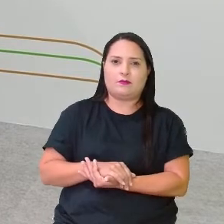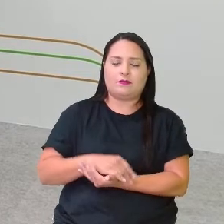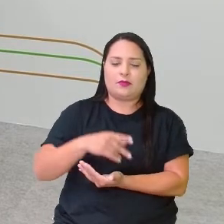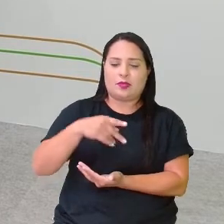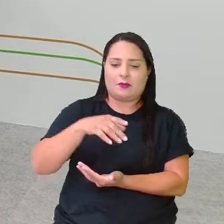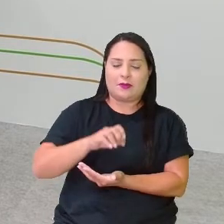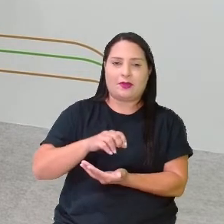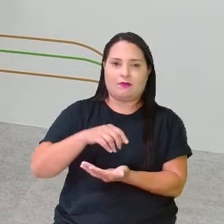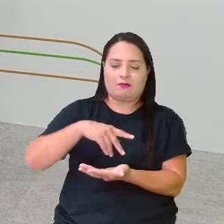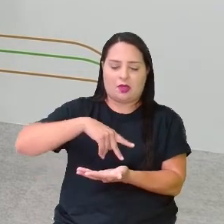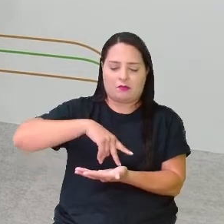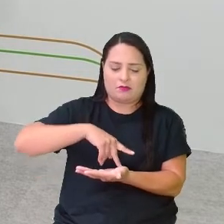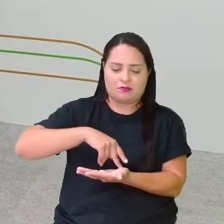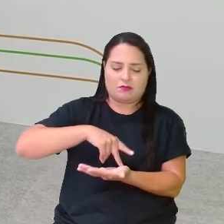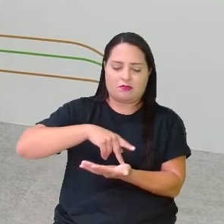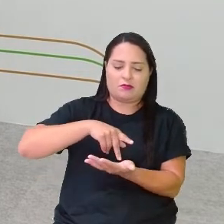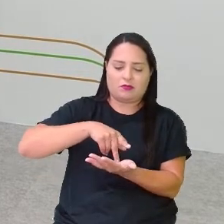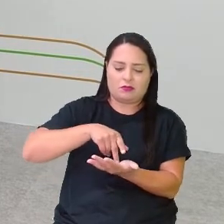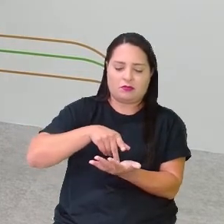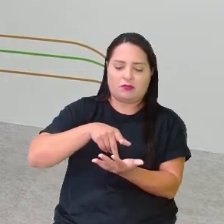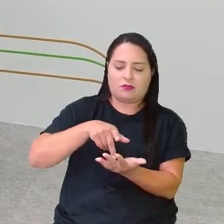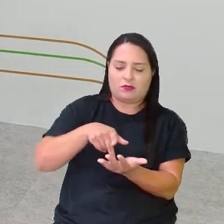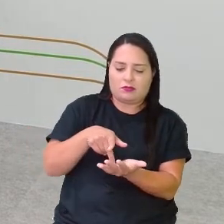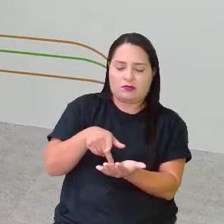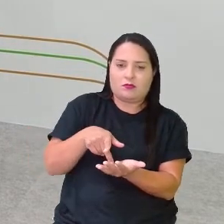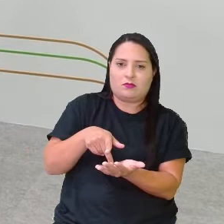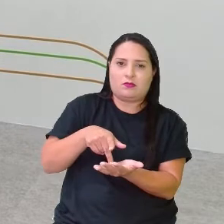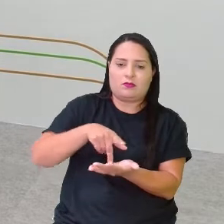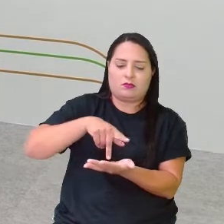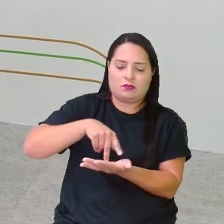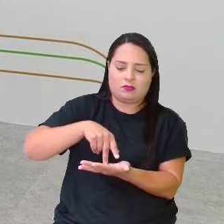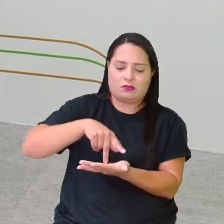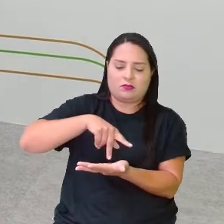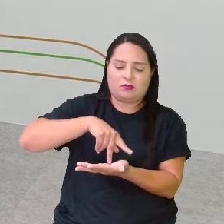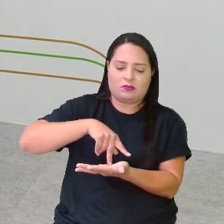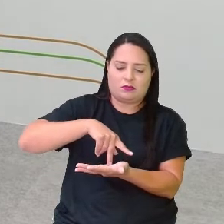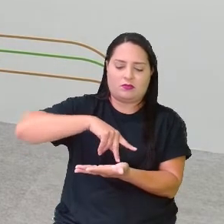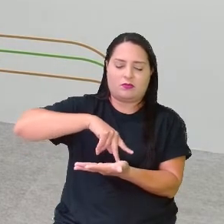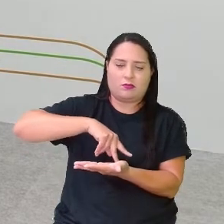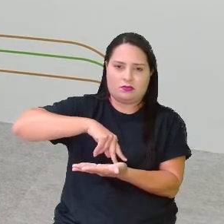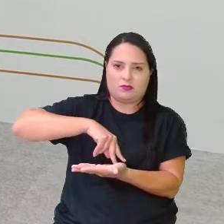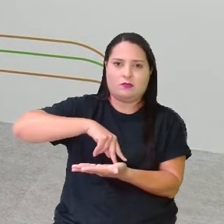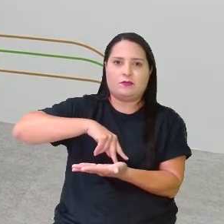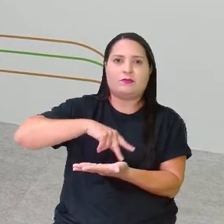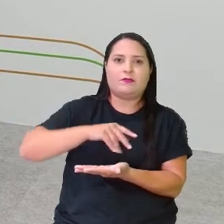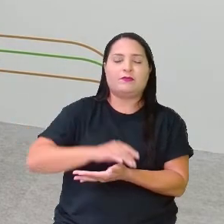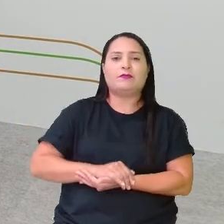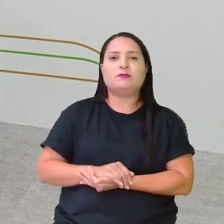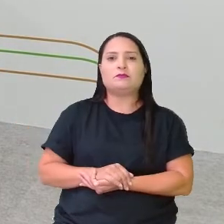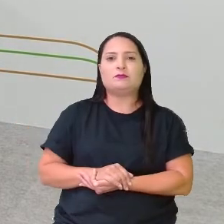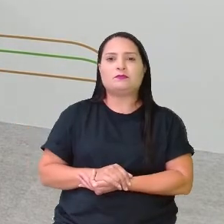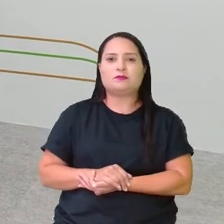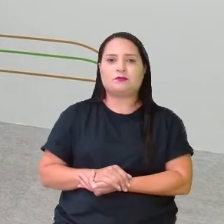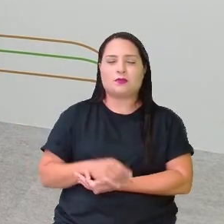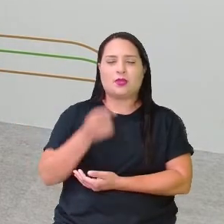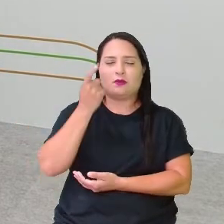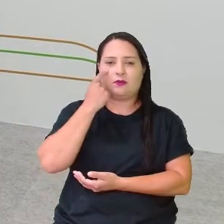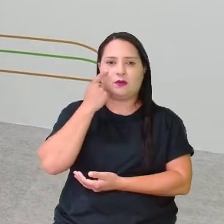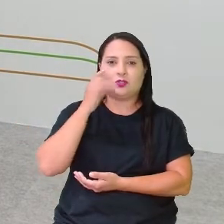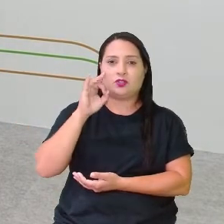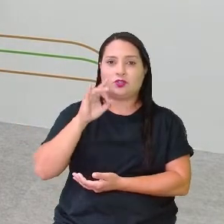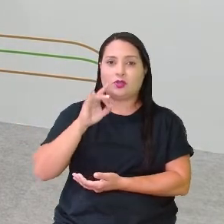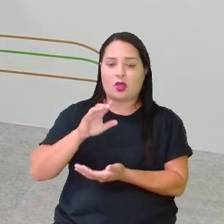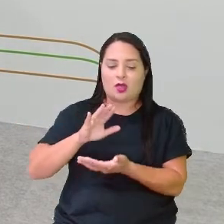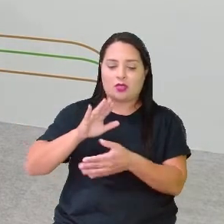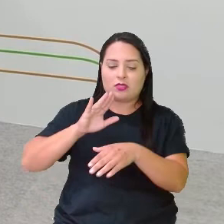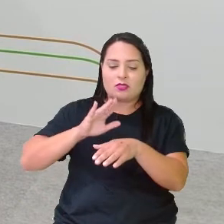outro e vou, ó. E daqui eu volto. Toquei, toquei e toquei. Vê que eu tô só tocando,